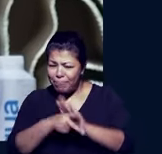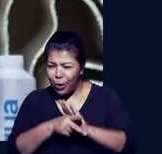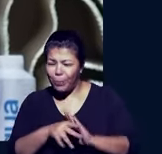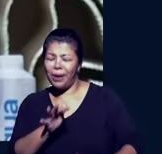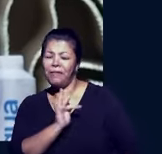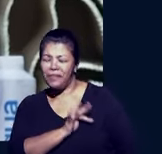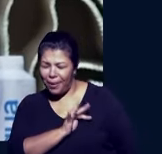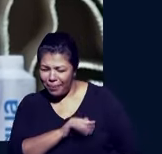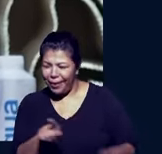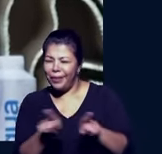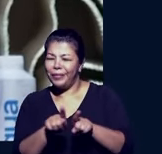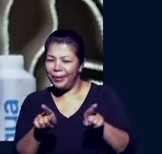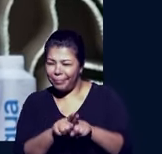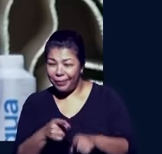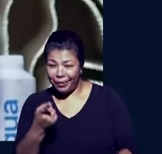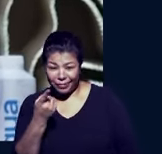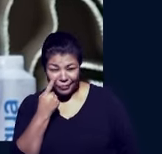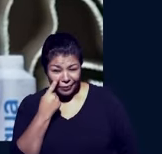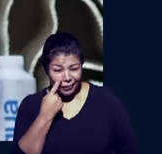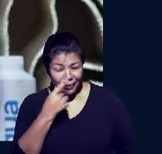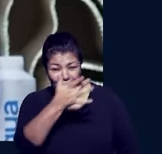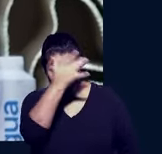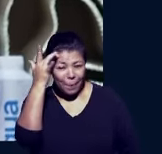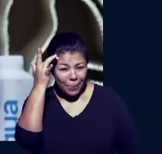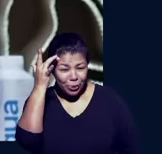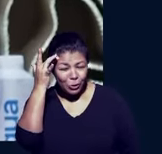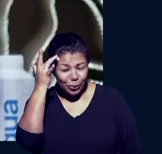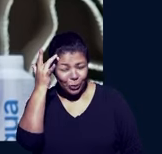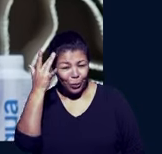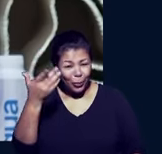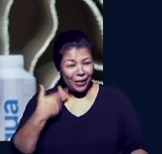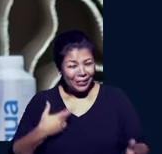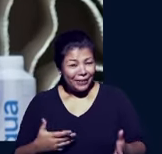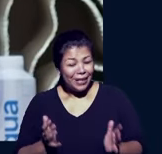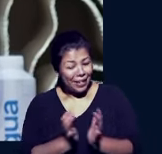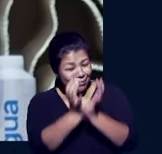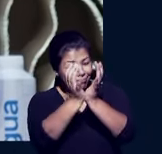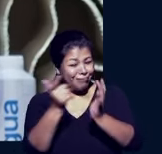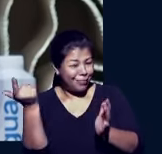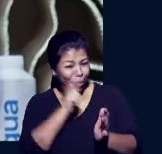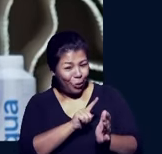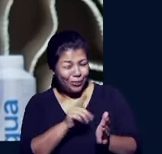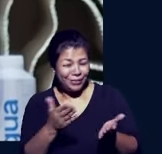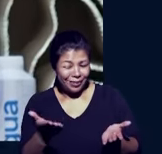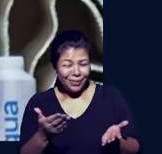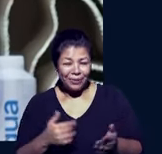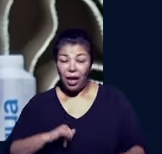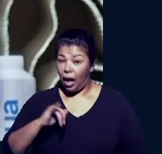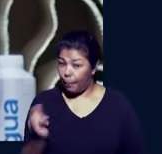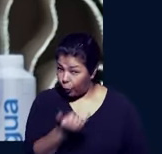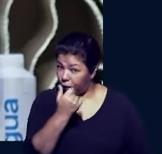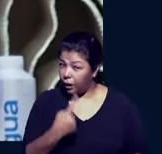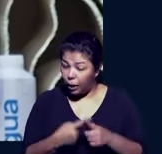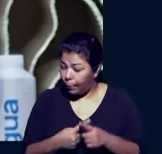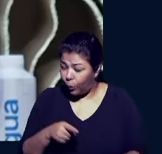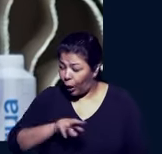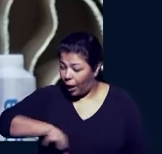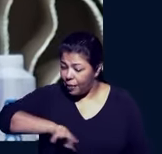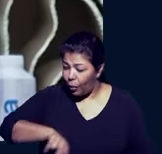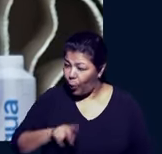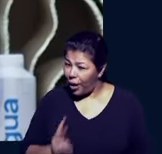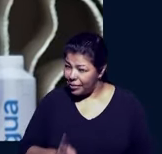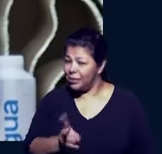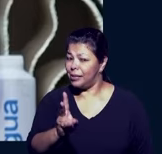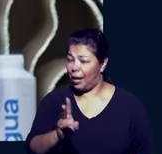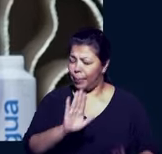brasileiro um brasileiro Fluminense também tendo o mesmo privilégio aproveitem porque não é sempre diferente do Flamengo